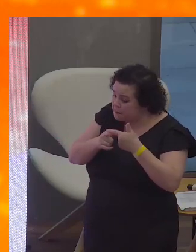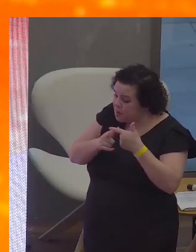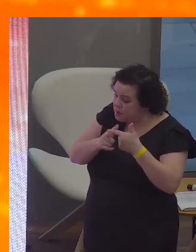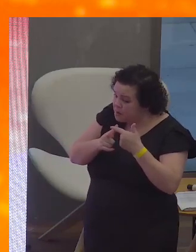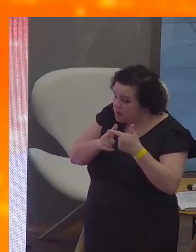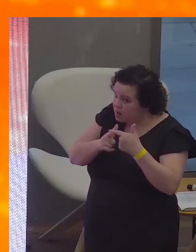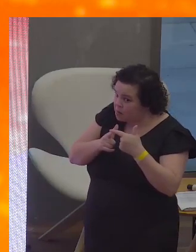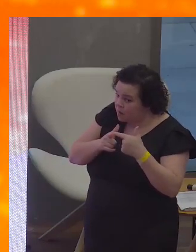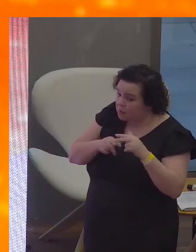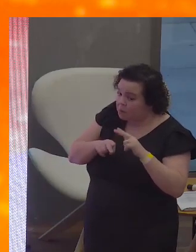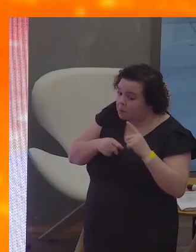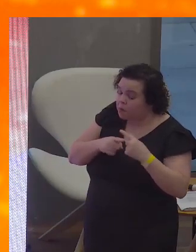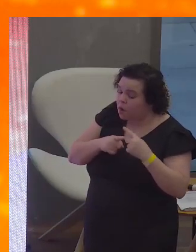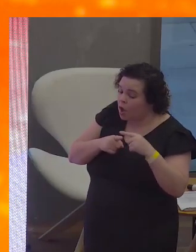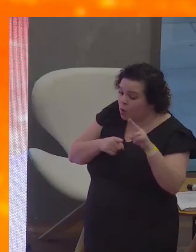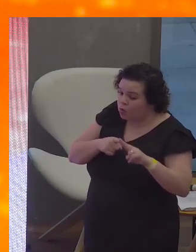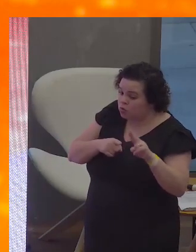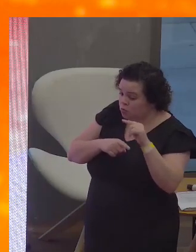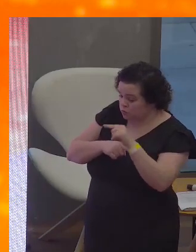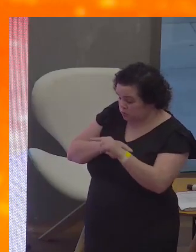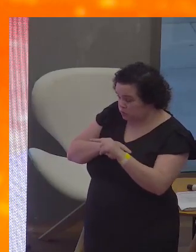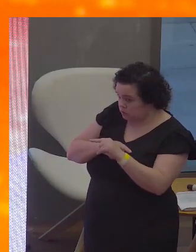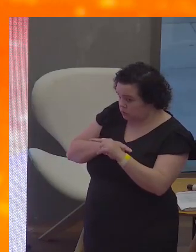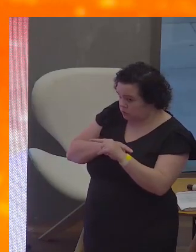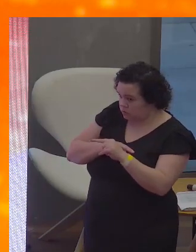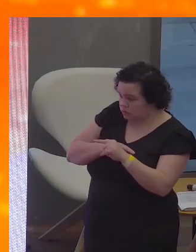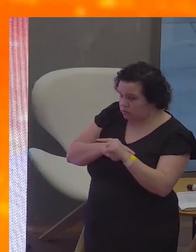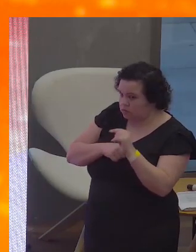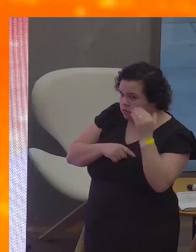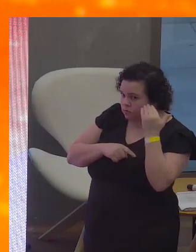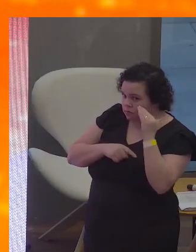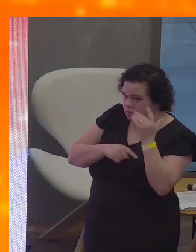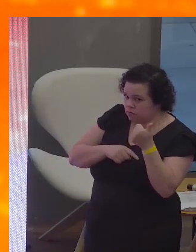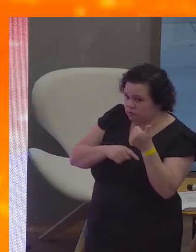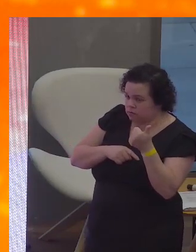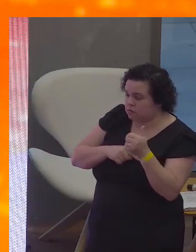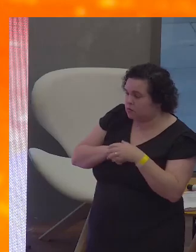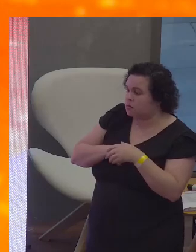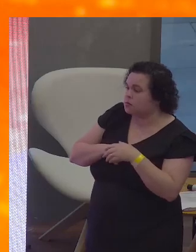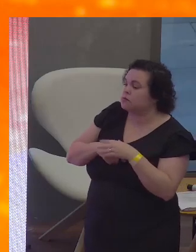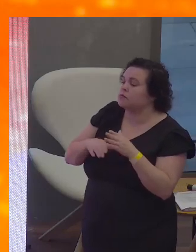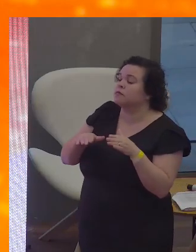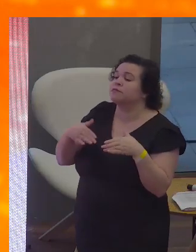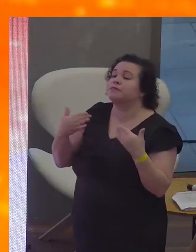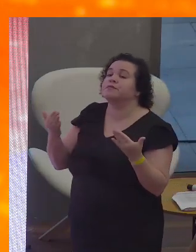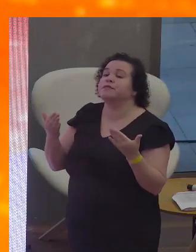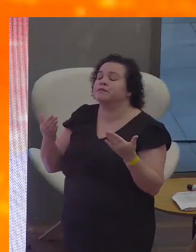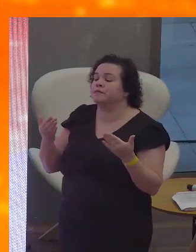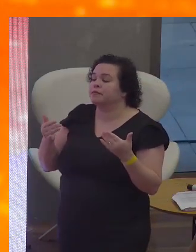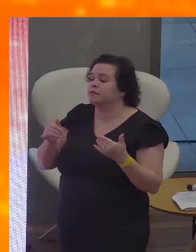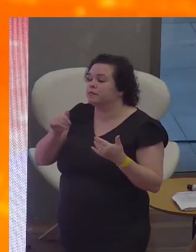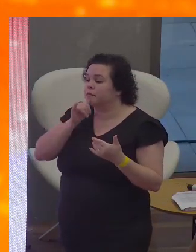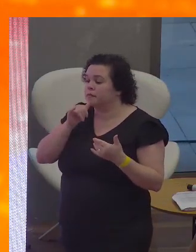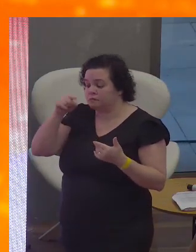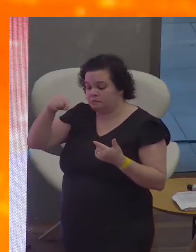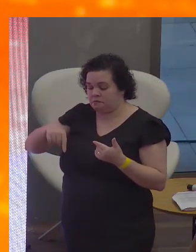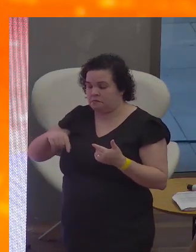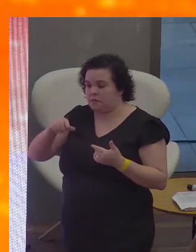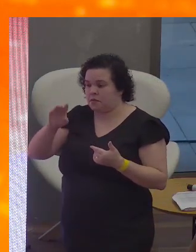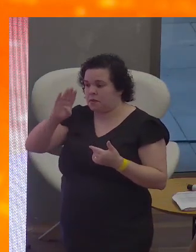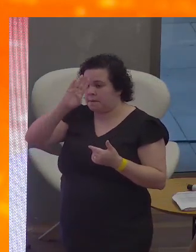a utilização de um determinado produto. Ok? Então, o que acontece, por exemplo, no Brasil,